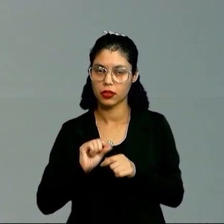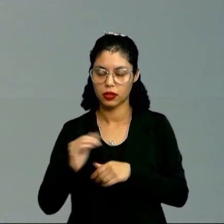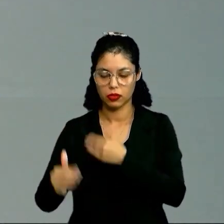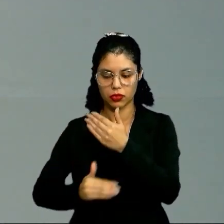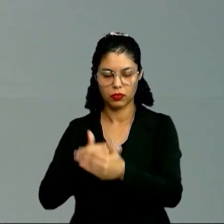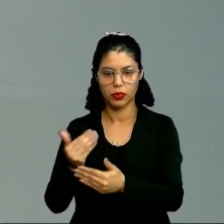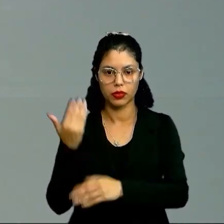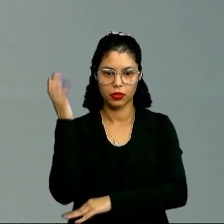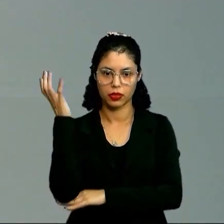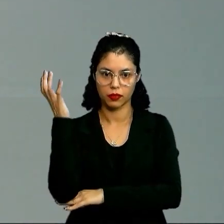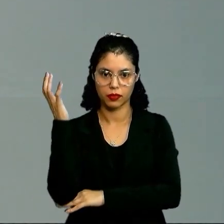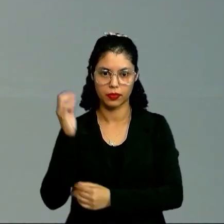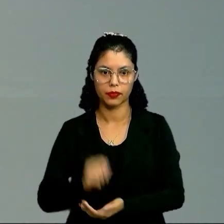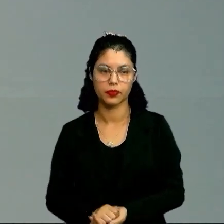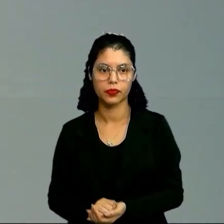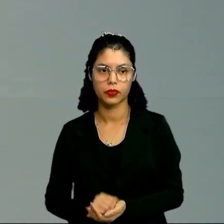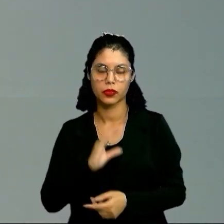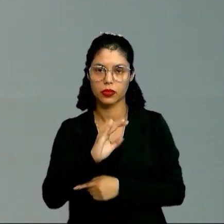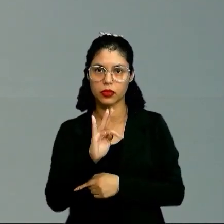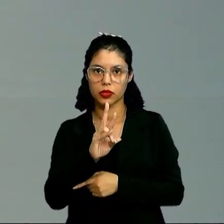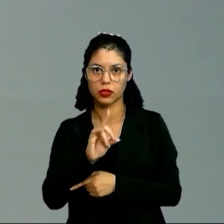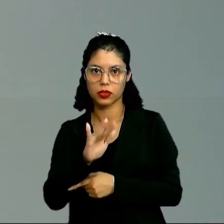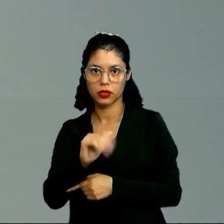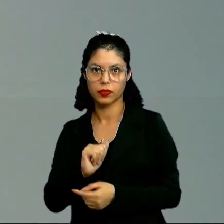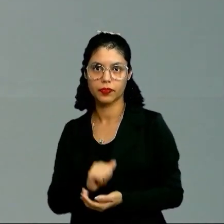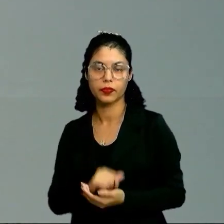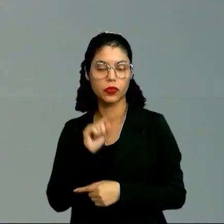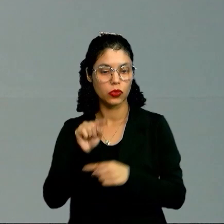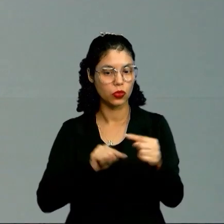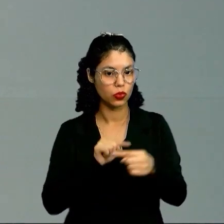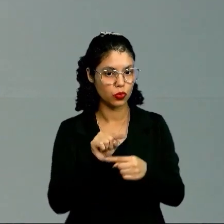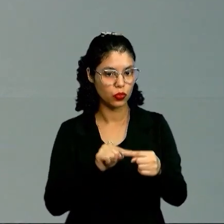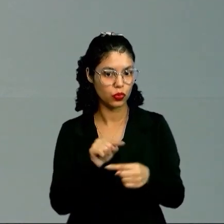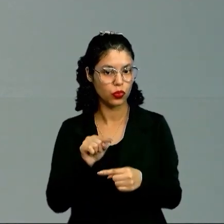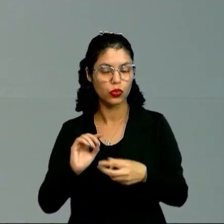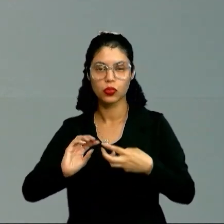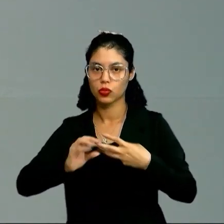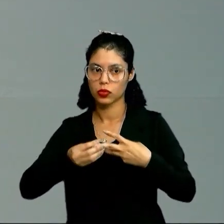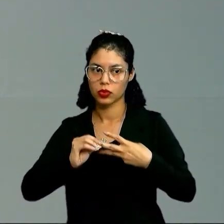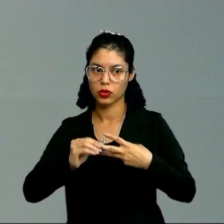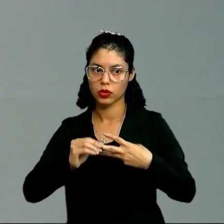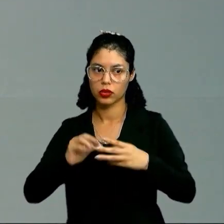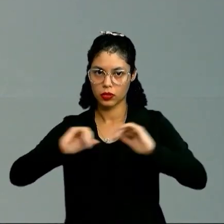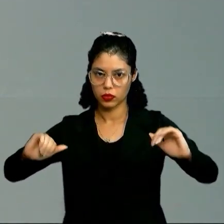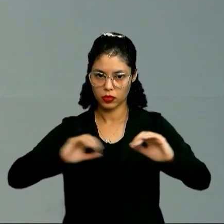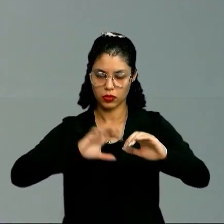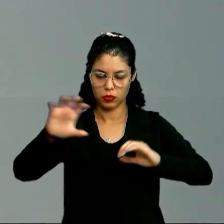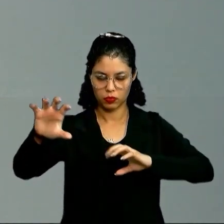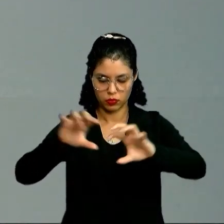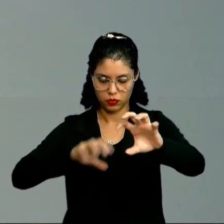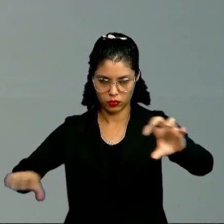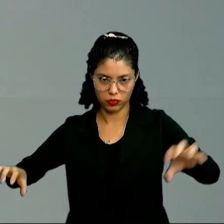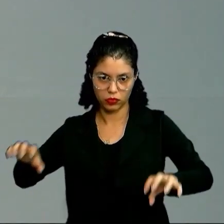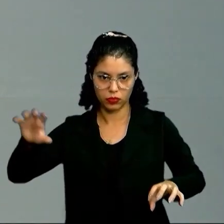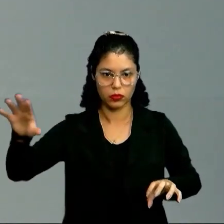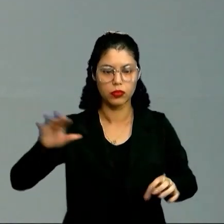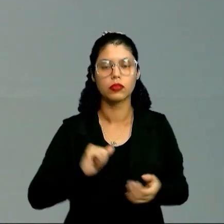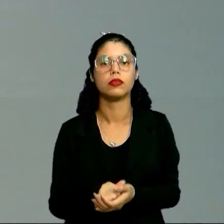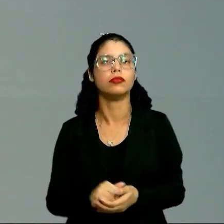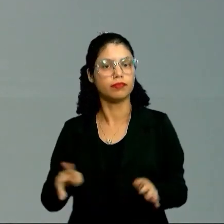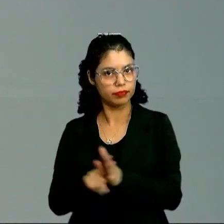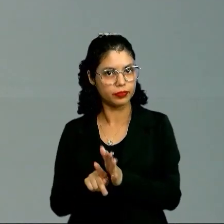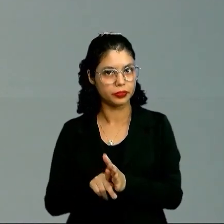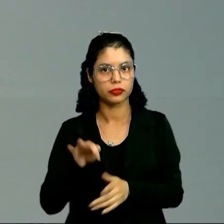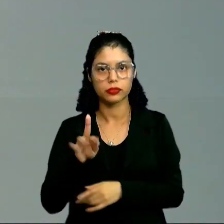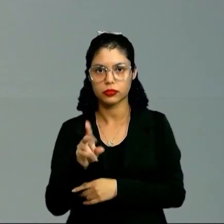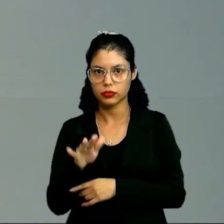desenvolvimento da planta. Acontece que a citocina é divisões celulares, elas estão se dividindo em várias, através dos processos de mitose e